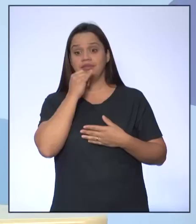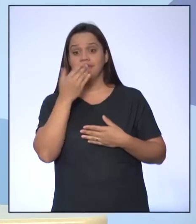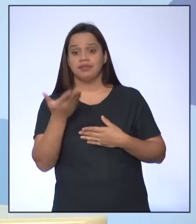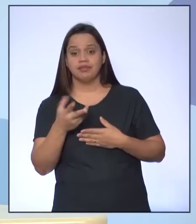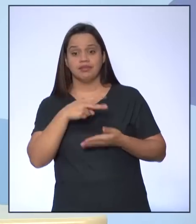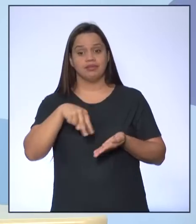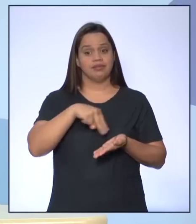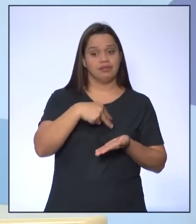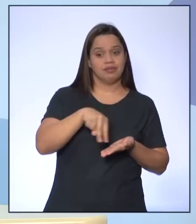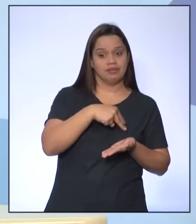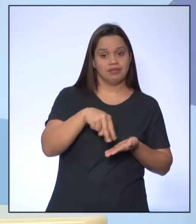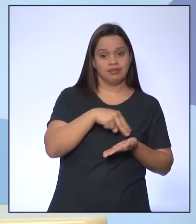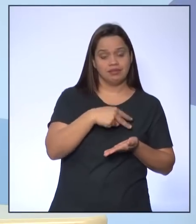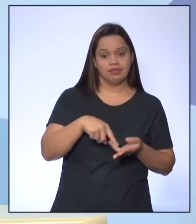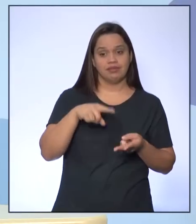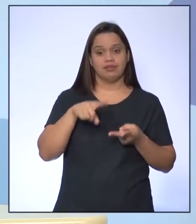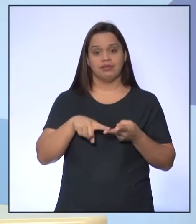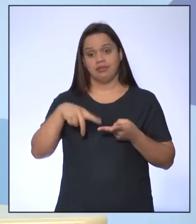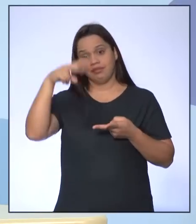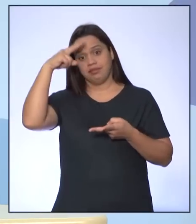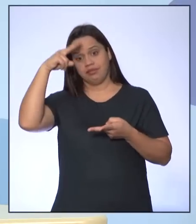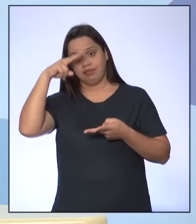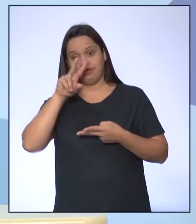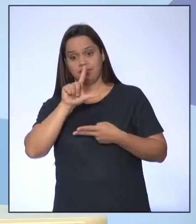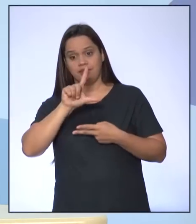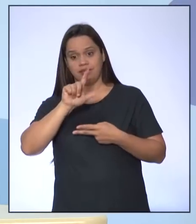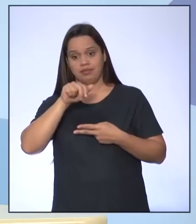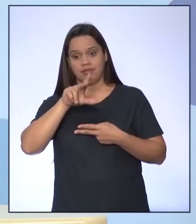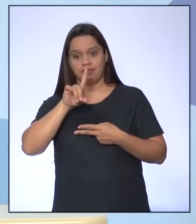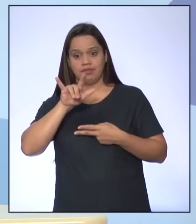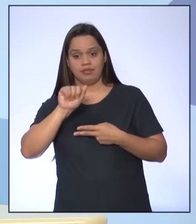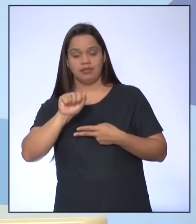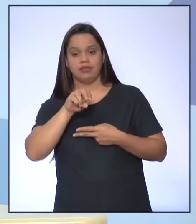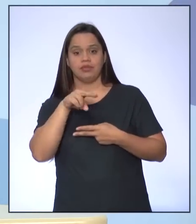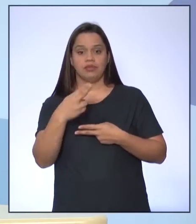dança, uma lenda, uma música,